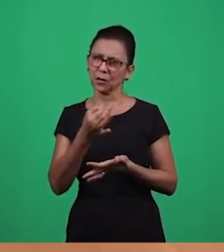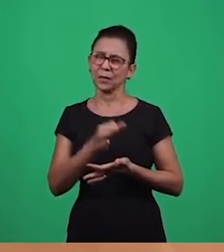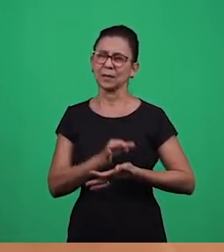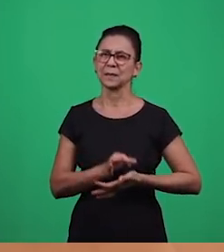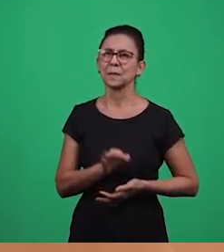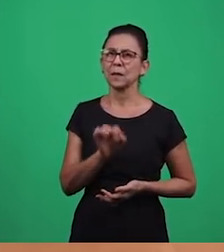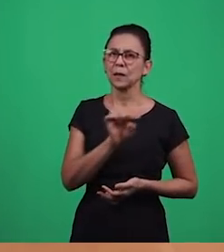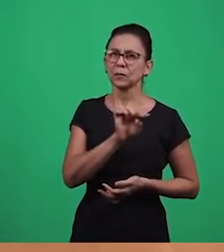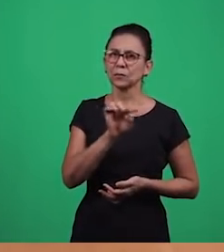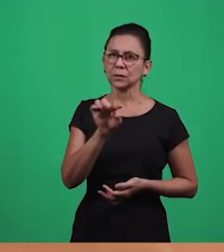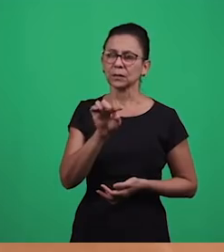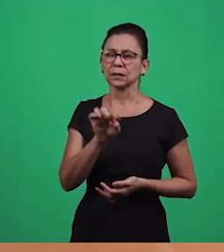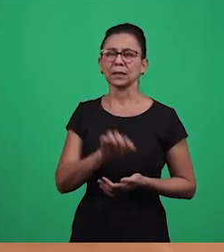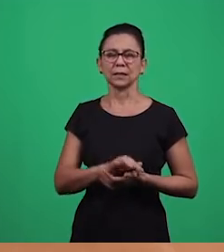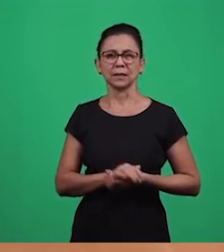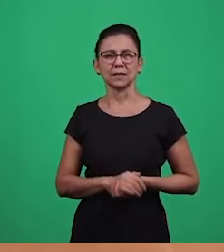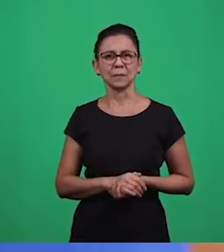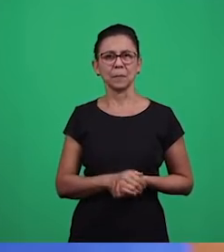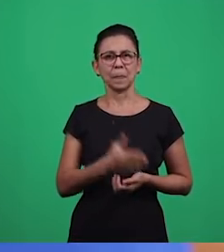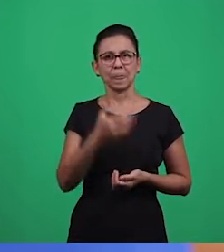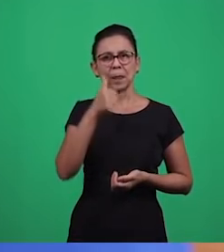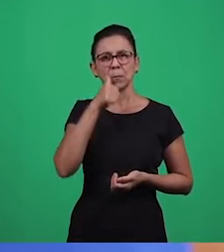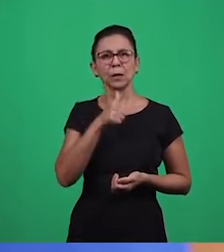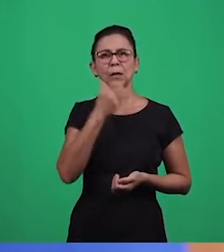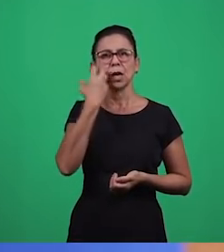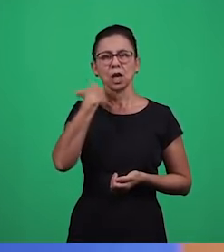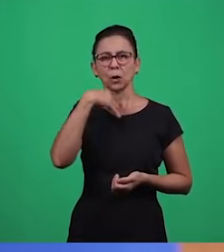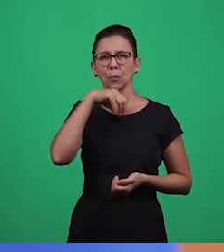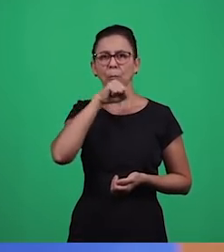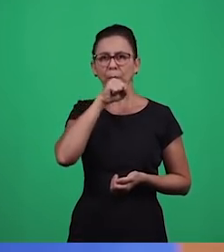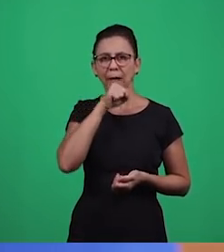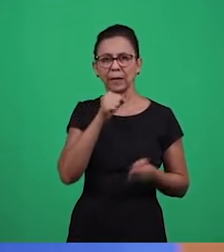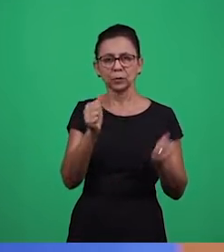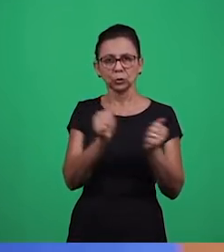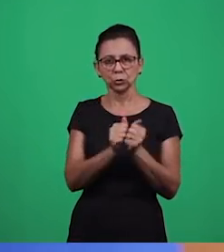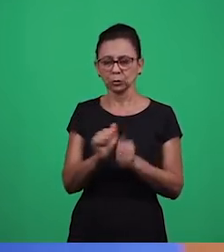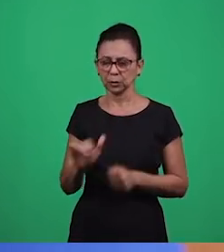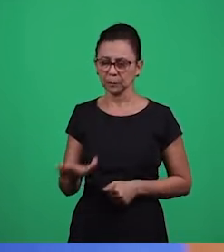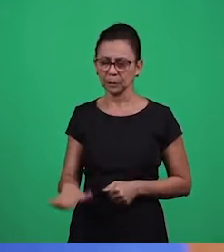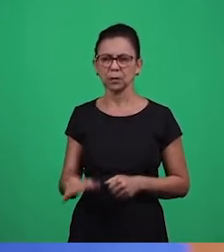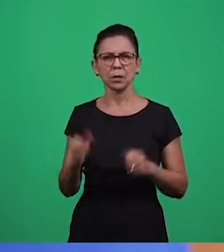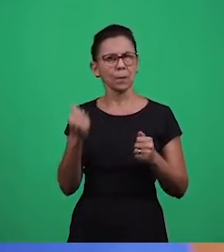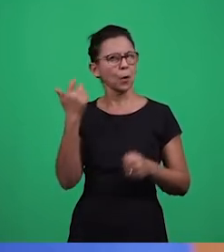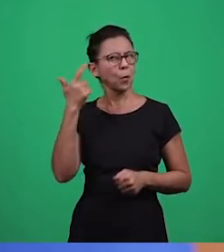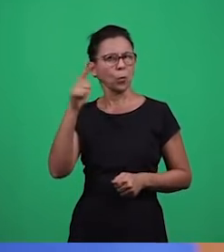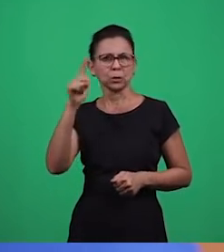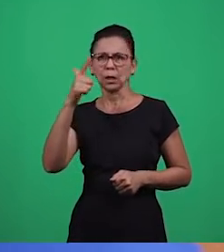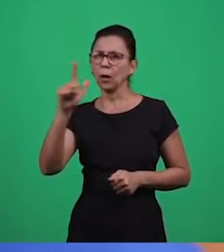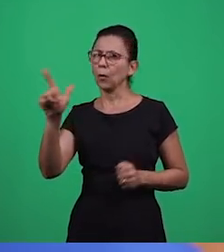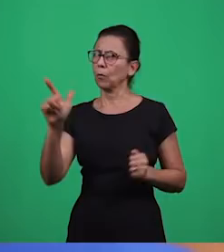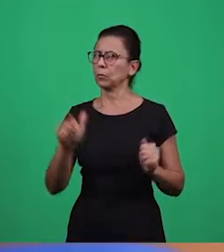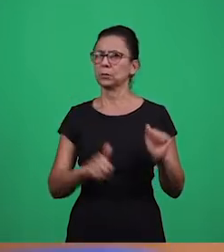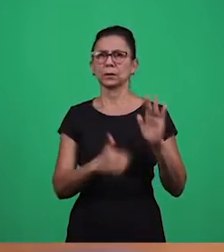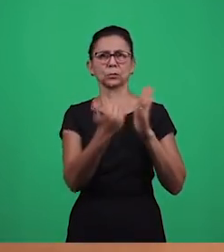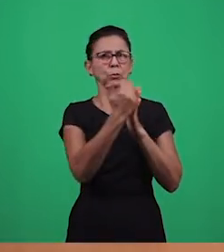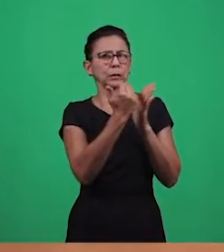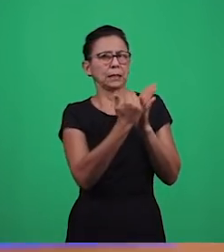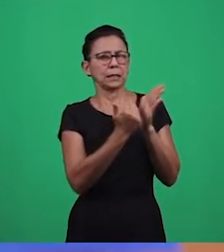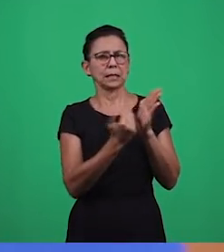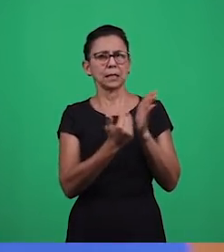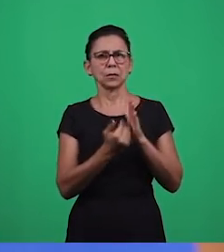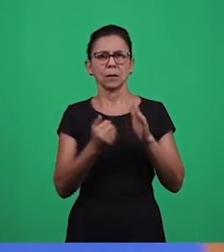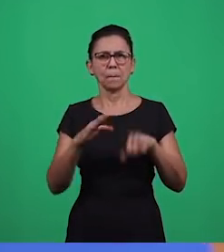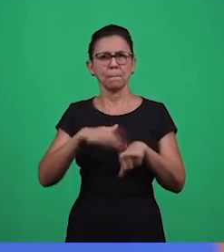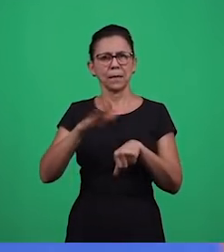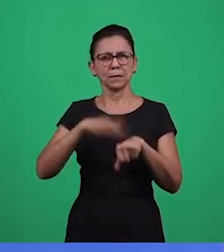possibilidades. Vocês, pais intermediários, podem elaborar a rotina de tantas outras formas mais criativas do que essas que